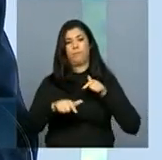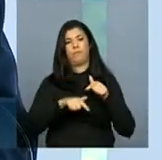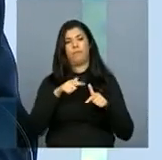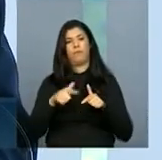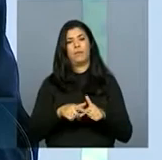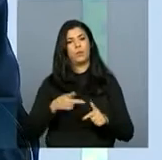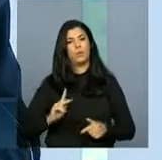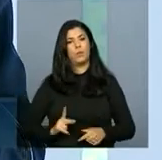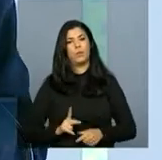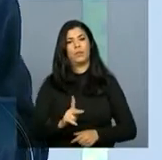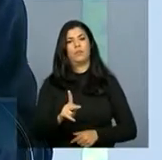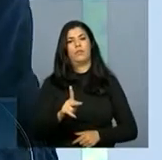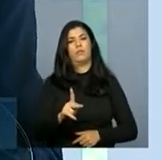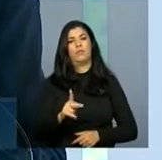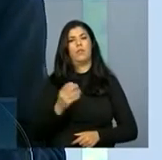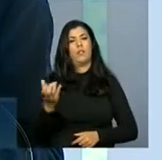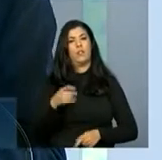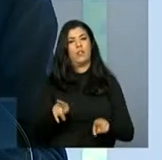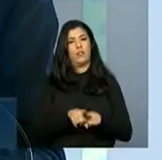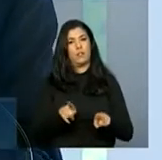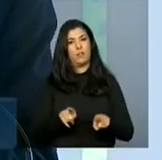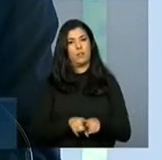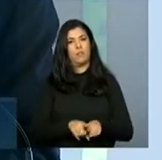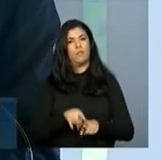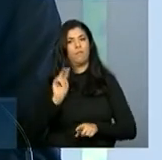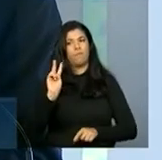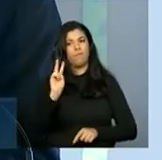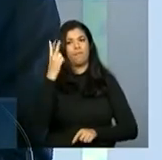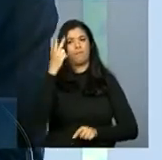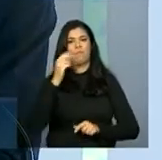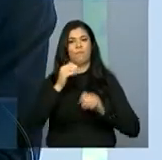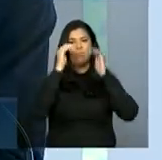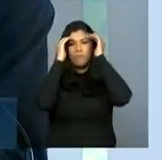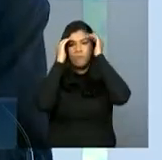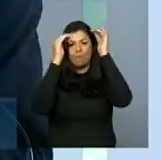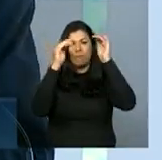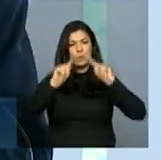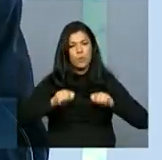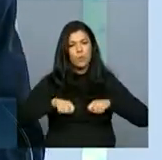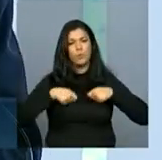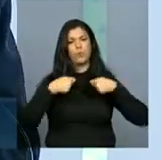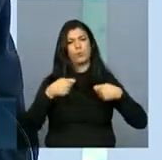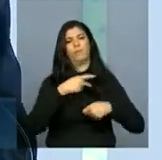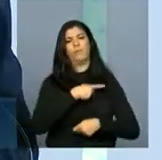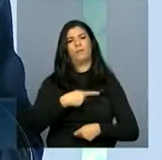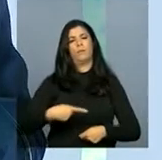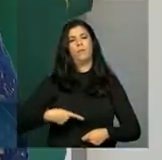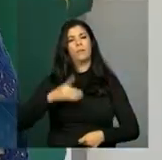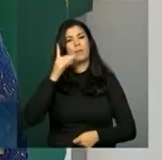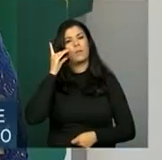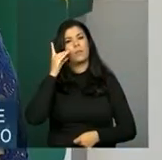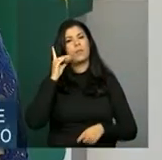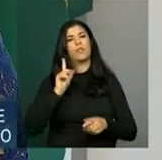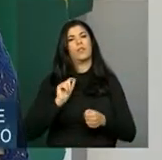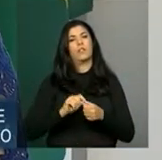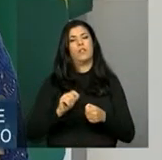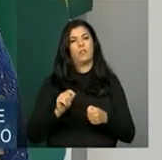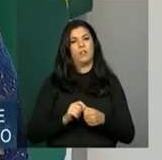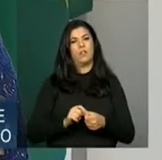vai continuar e quero aqui reconhecia de agradecer o esforço da presidenta Dilma